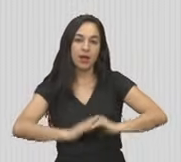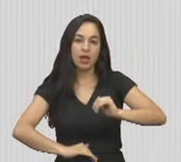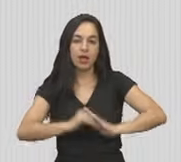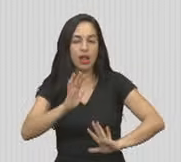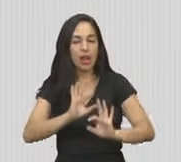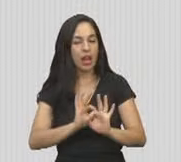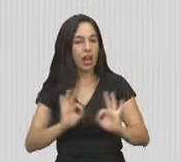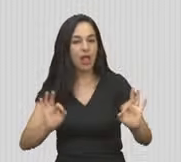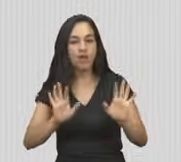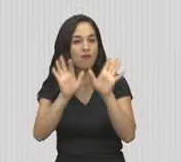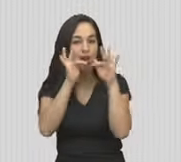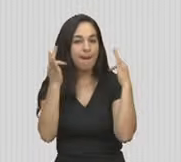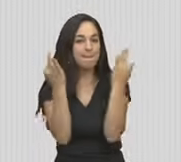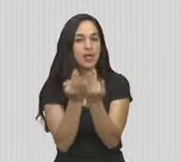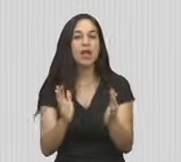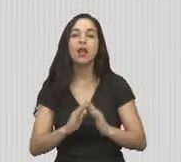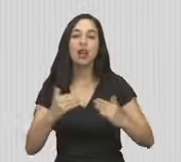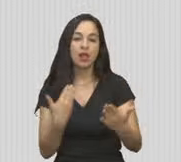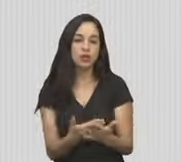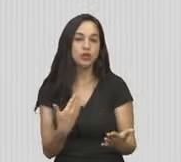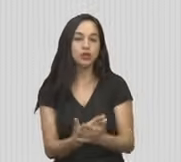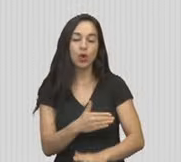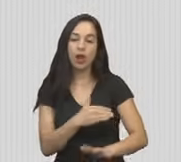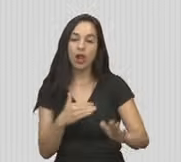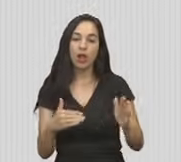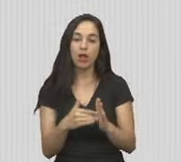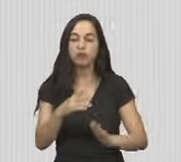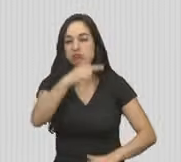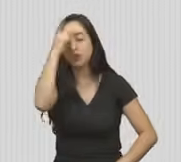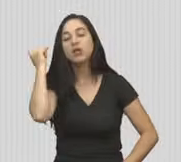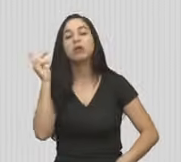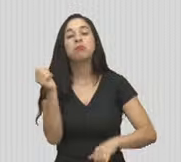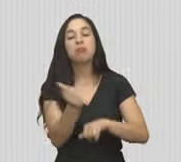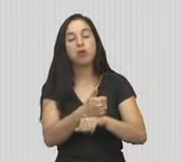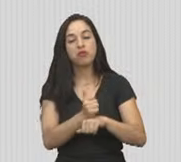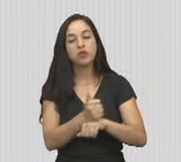para famílias, para escolas e para profissionais.